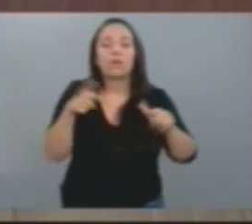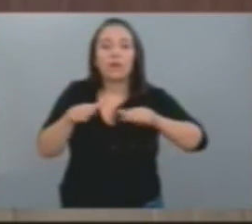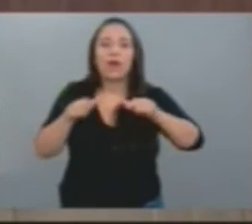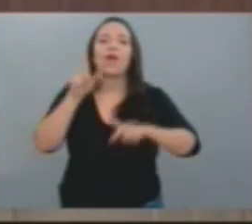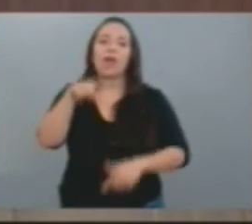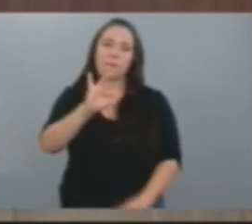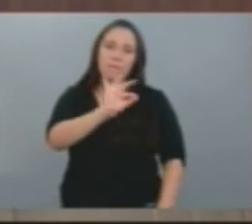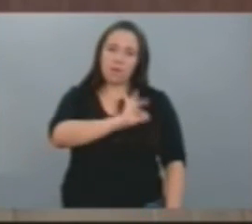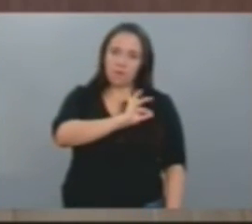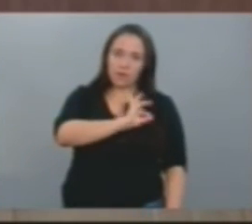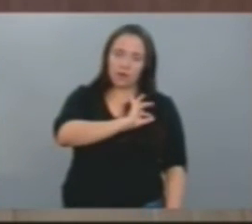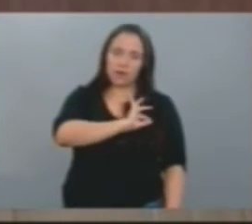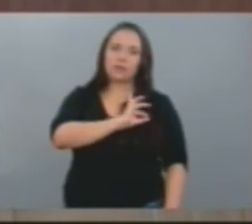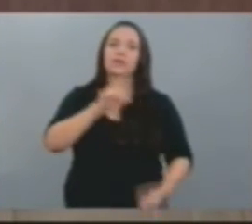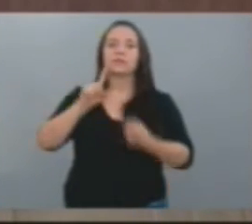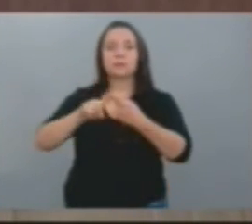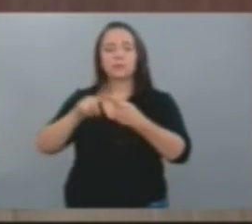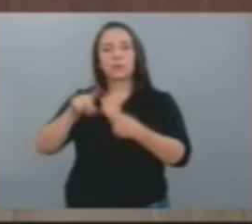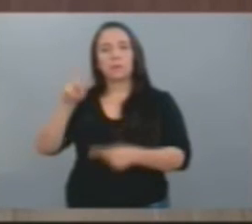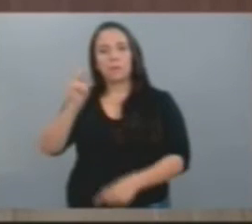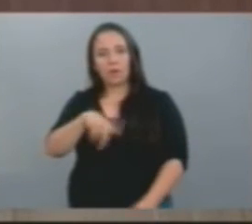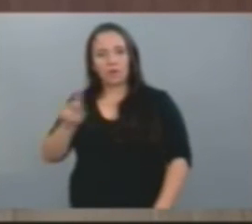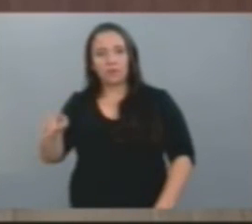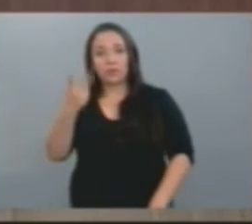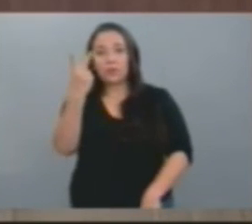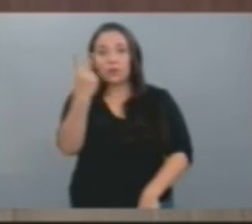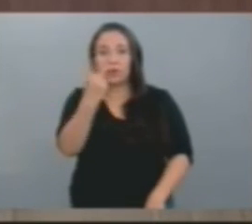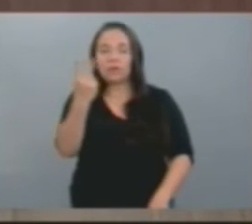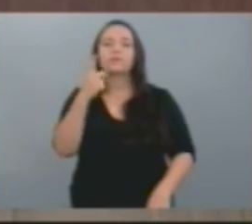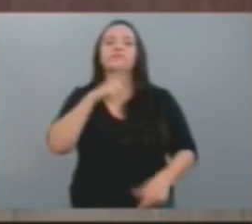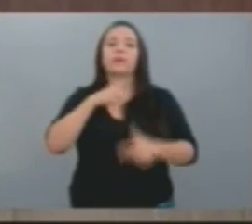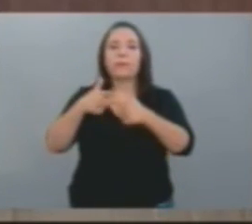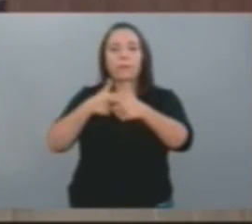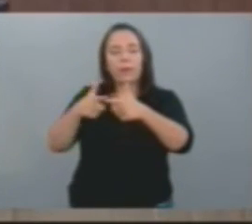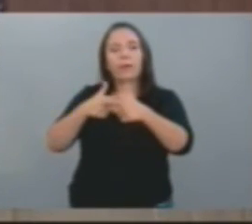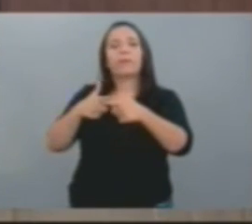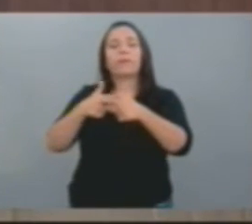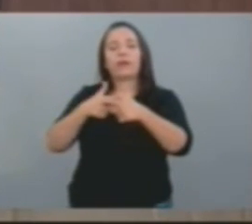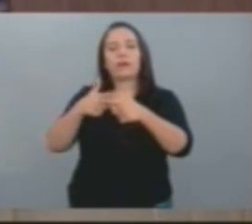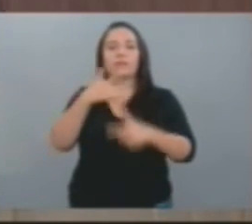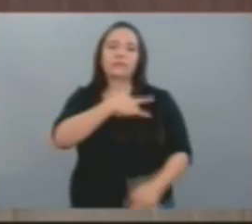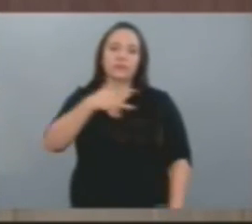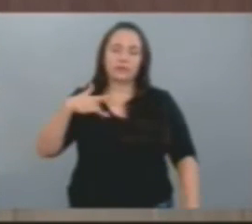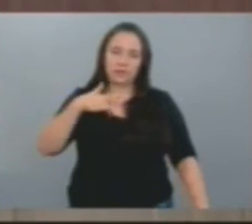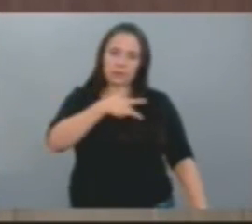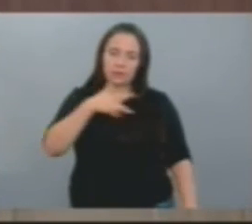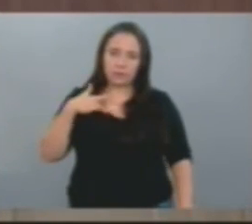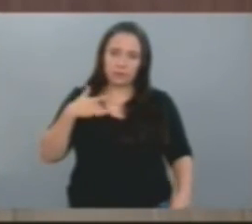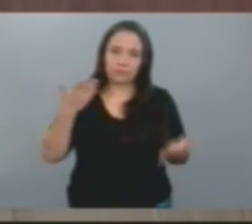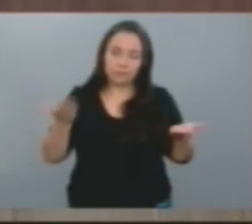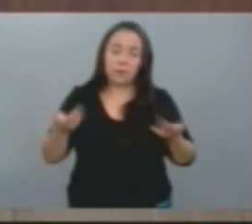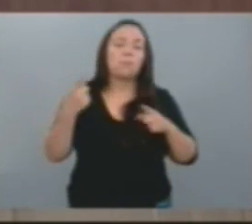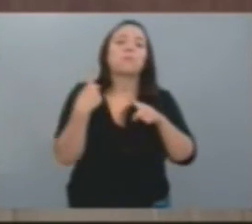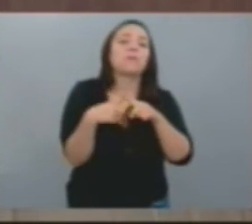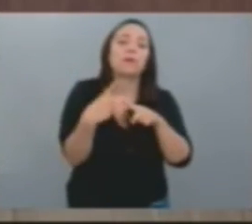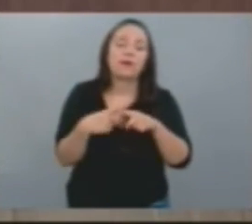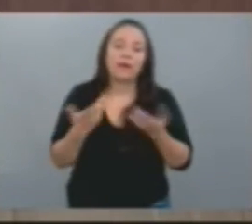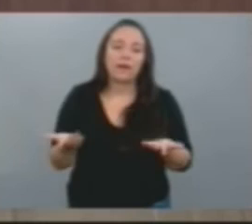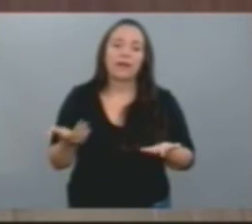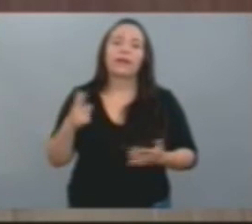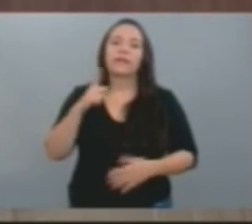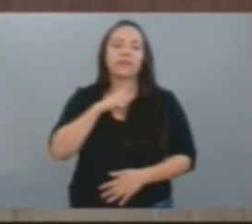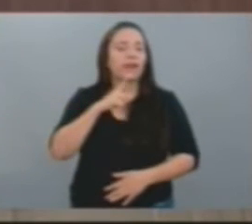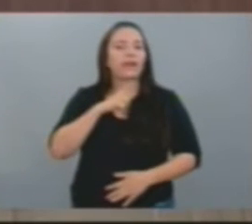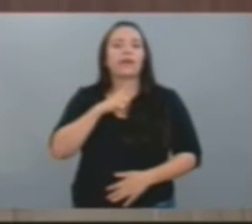categorias que mais sofrem desse tipo de problema de saúde mental. Por quê? Porque são